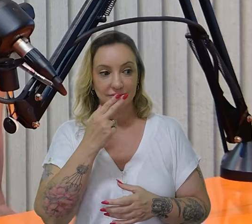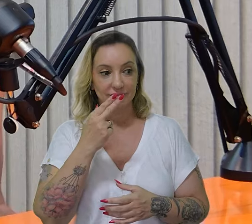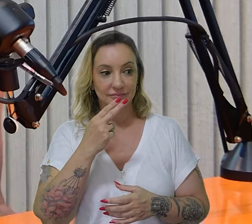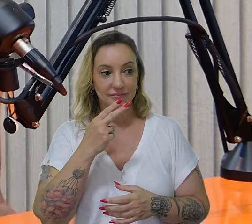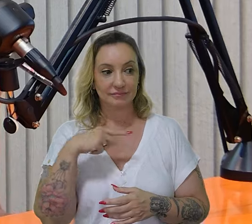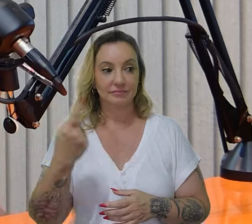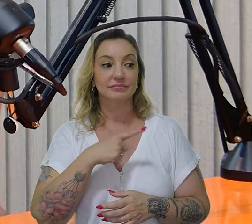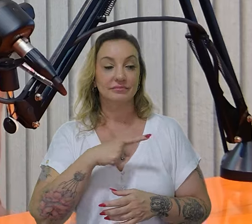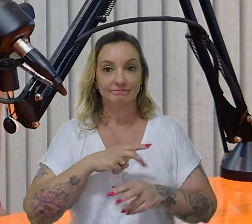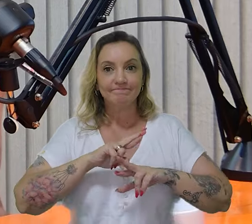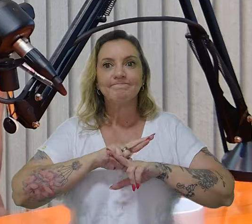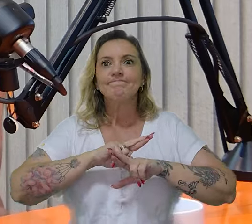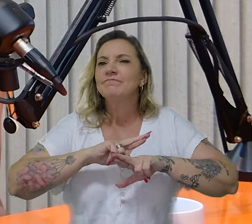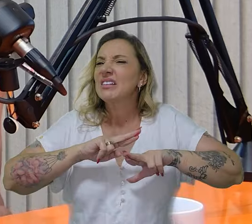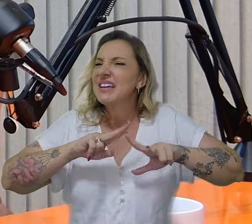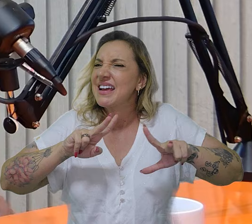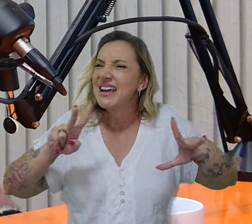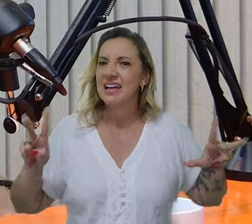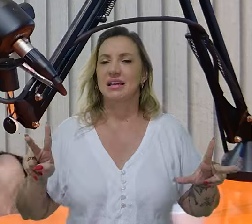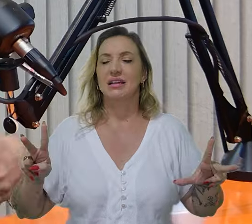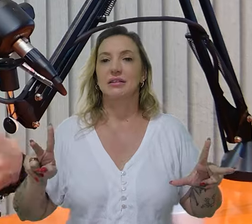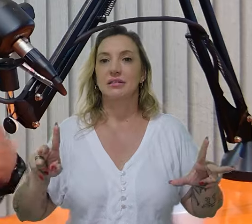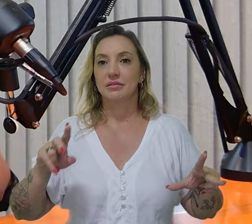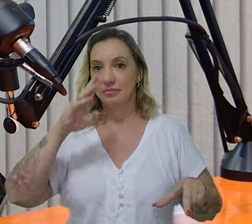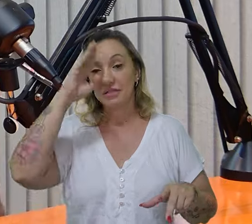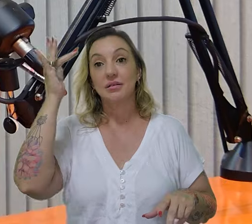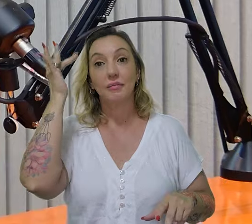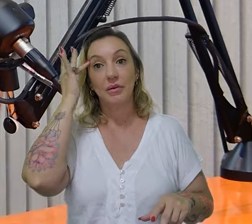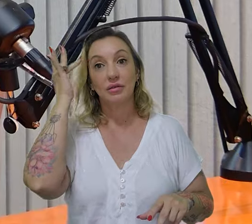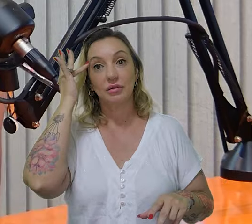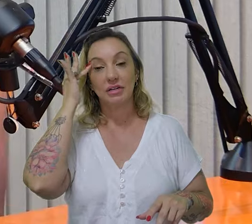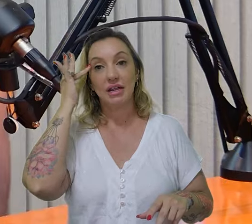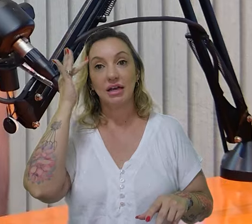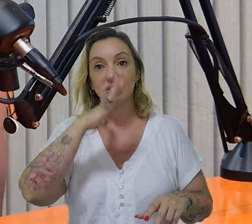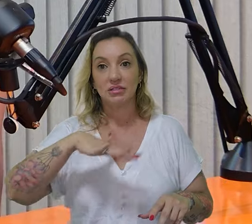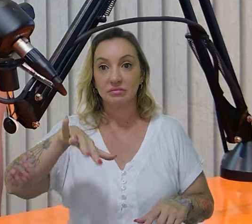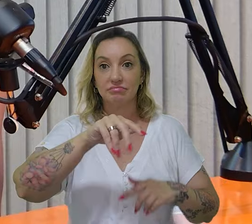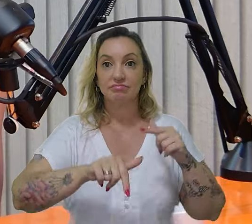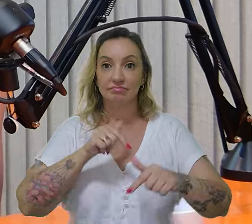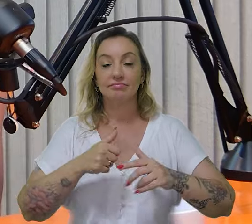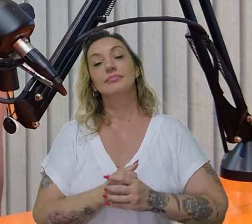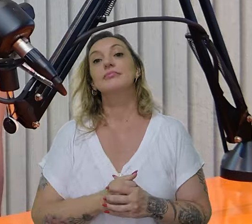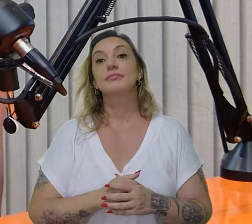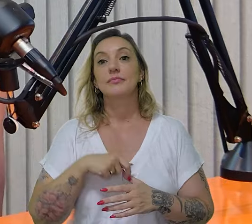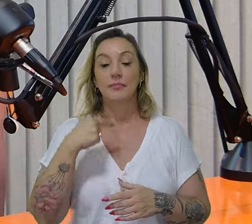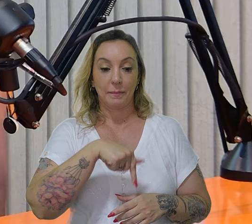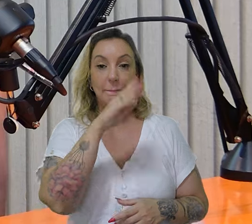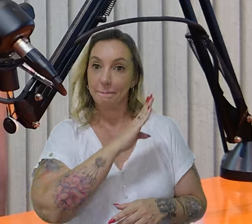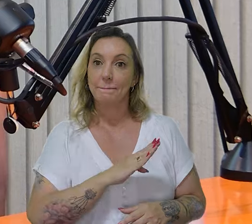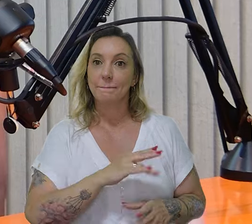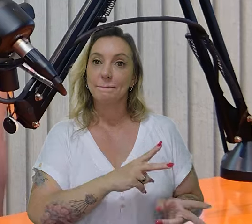tem existe uma diferença enorme né Principalmente no grau de maturidade dos mercados eh a gente vê aqui